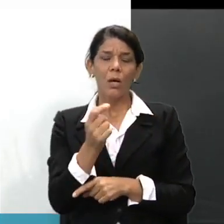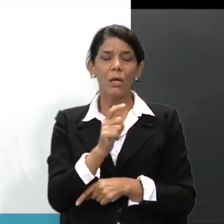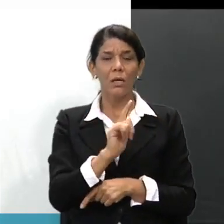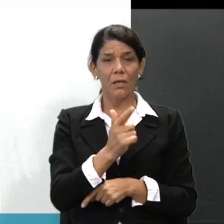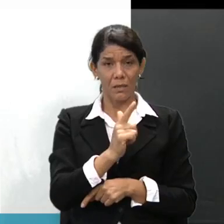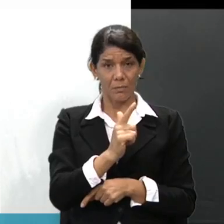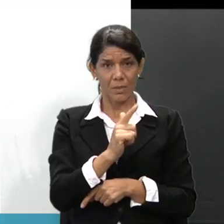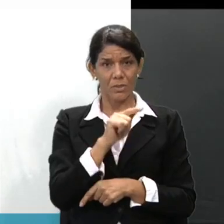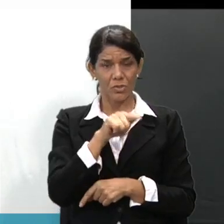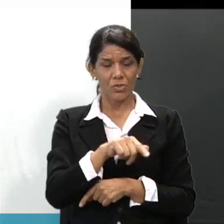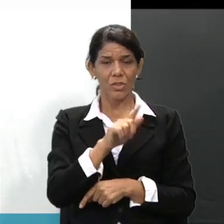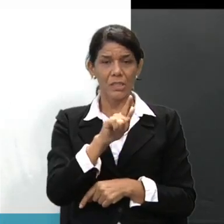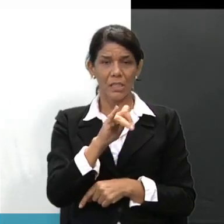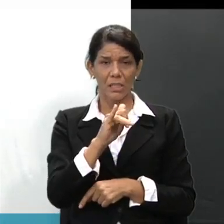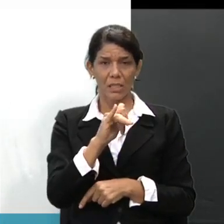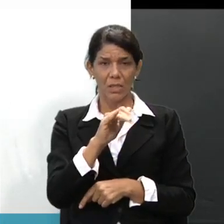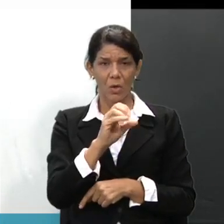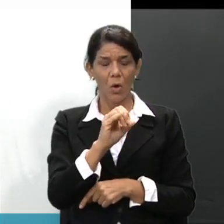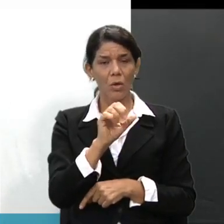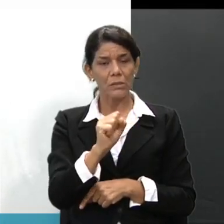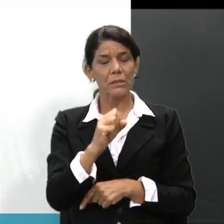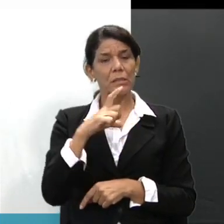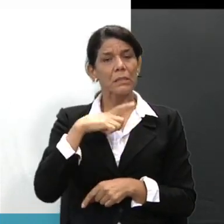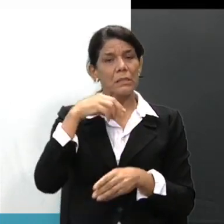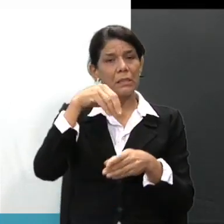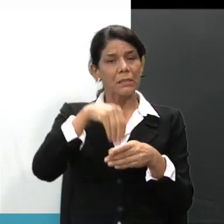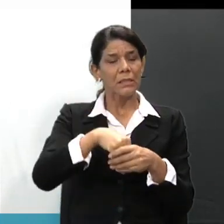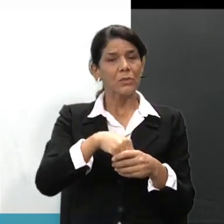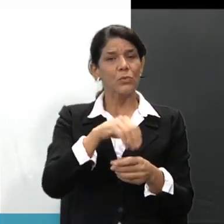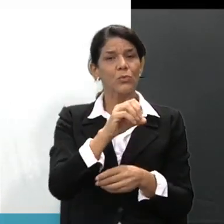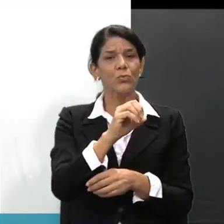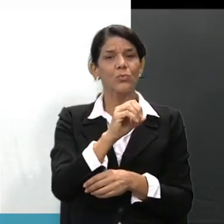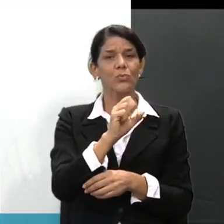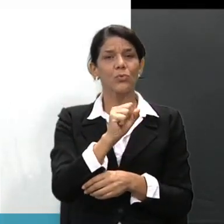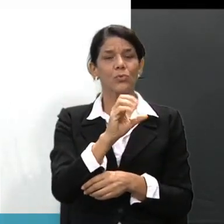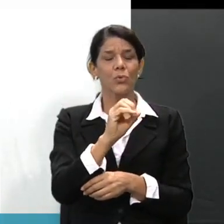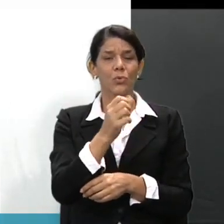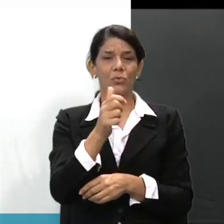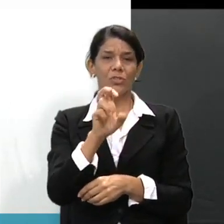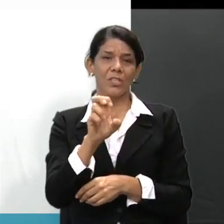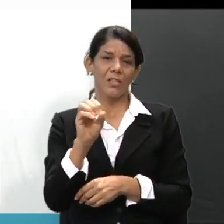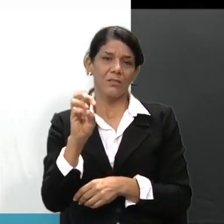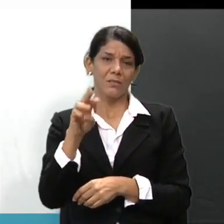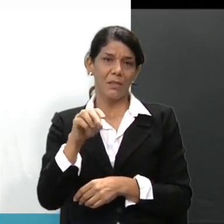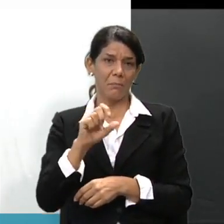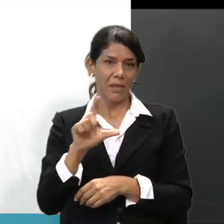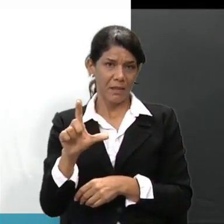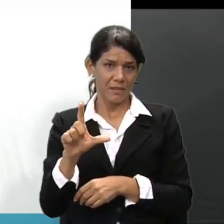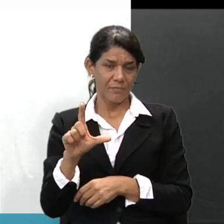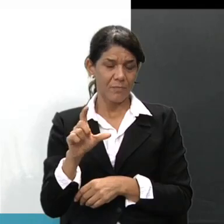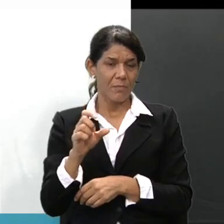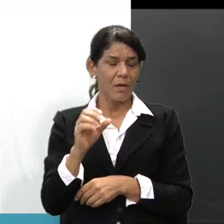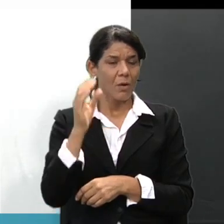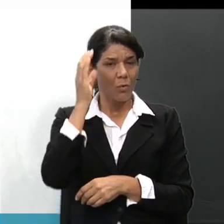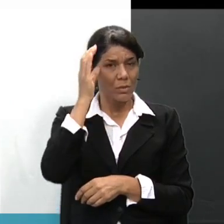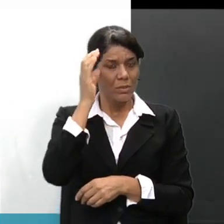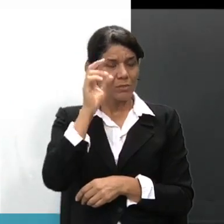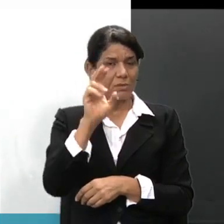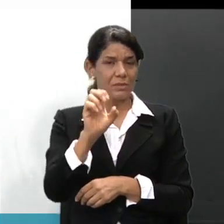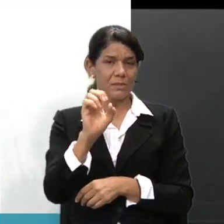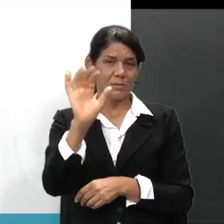gramas de glicose possui num soro de 500 ml de uma concentração